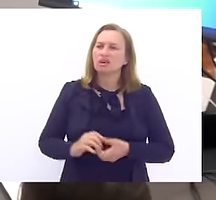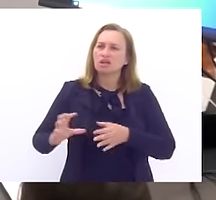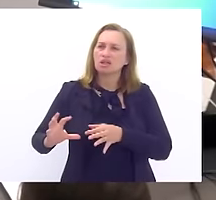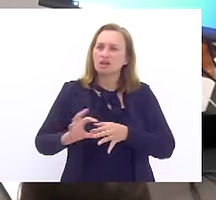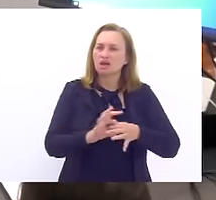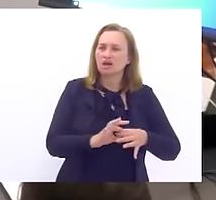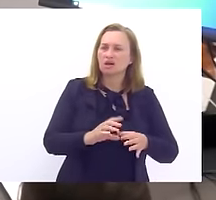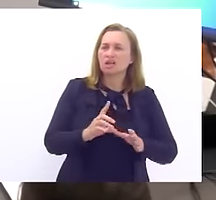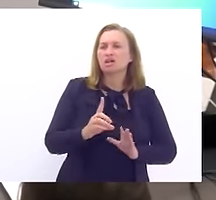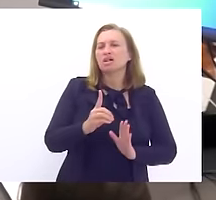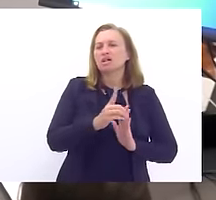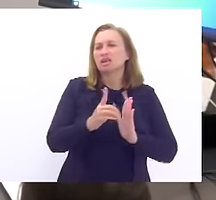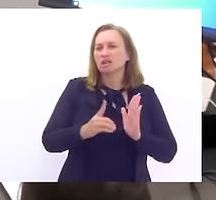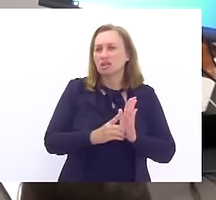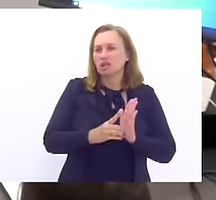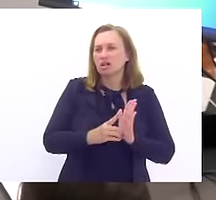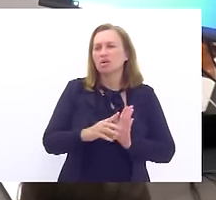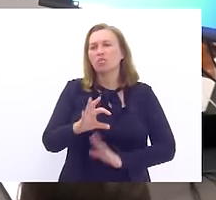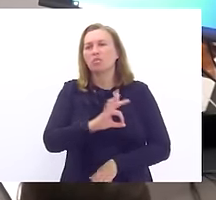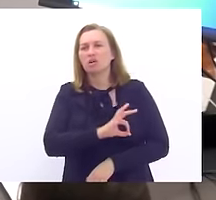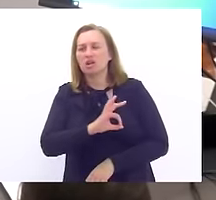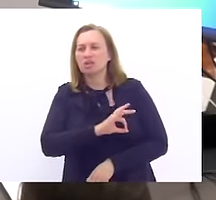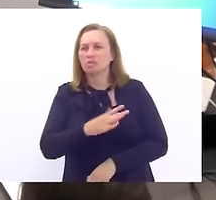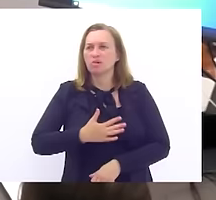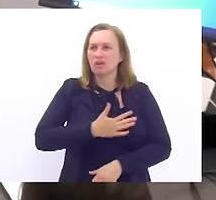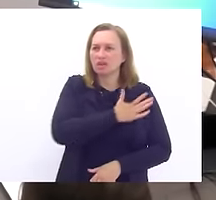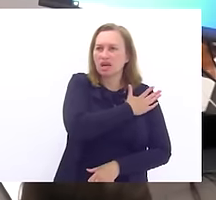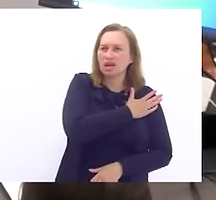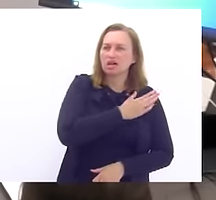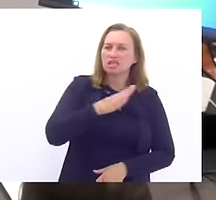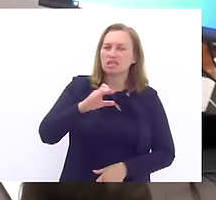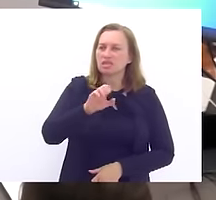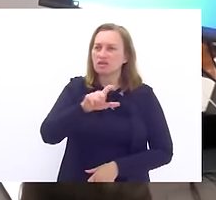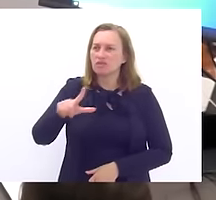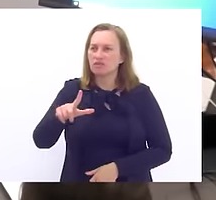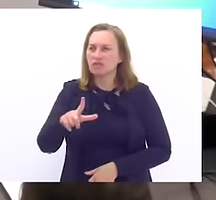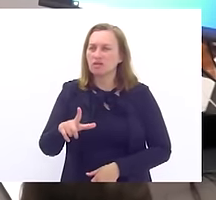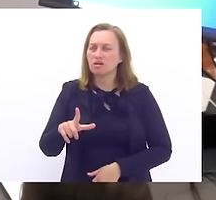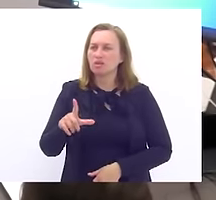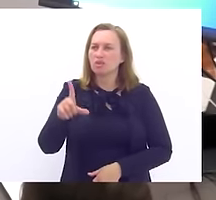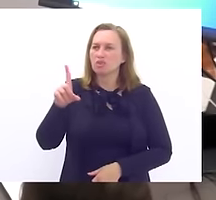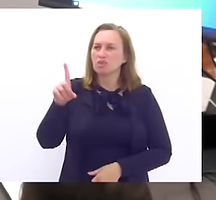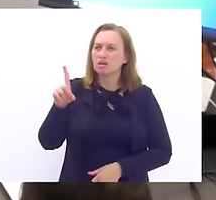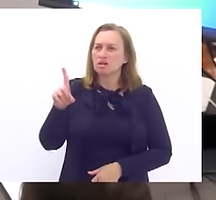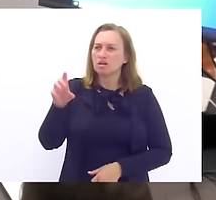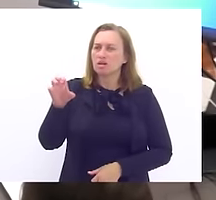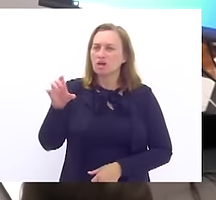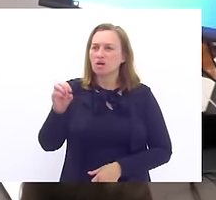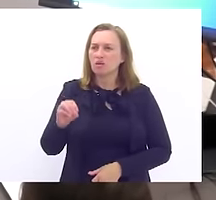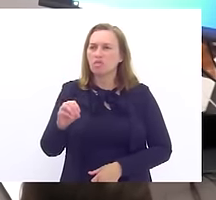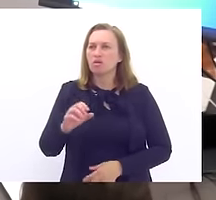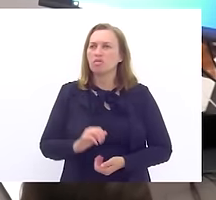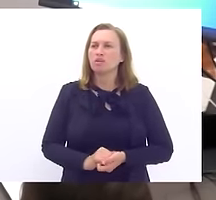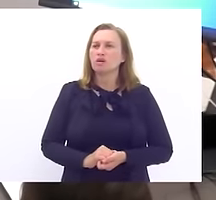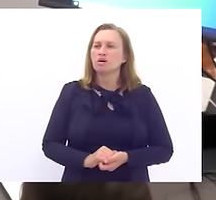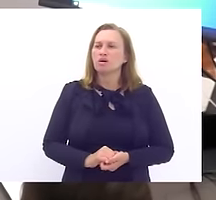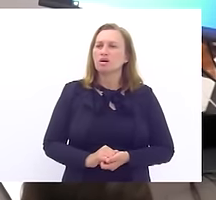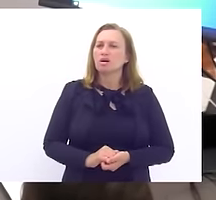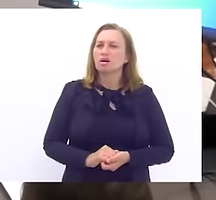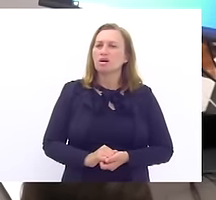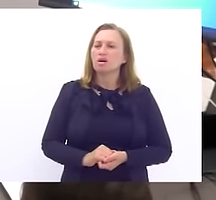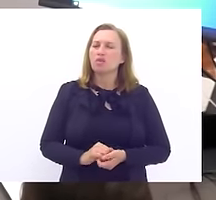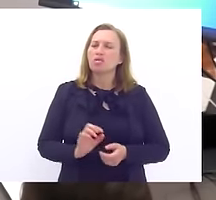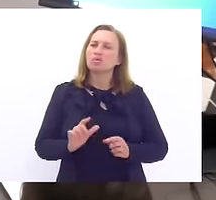Polícia Civil e o deto essa é uma operação de trânsito uma operação de